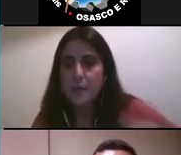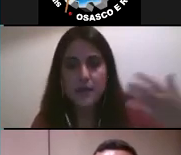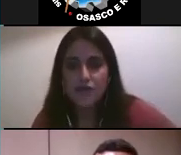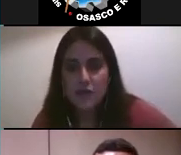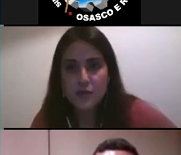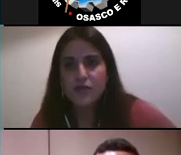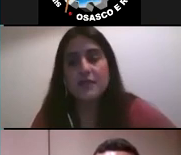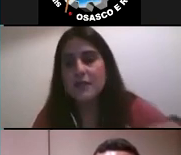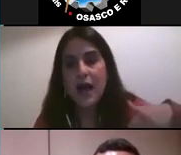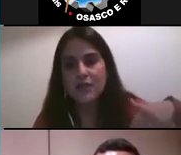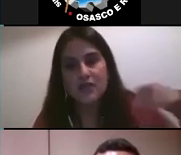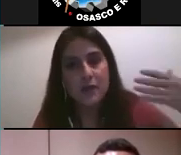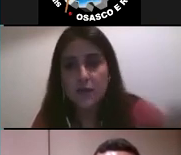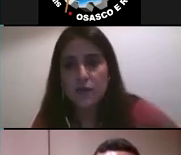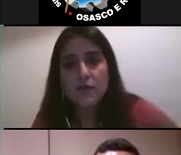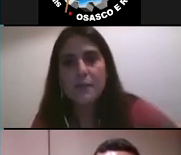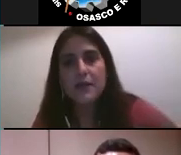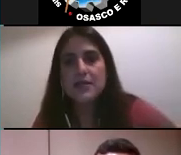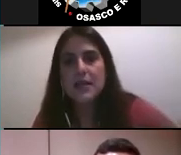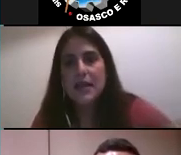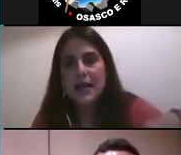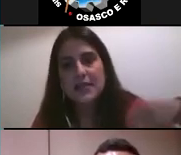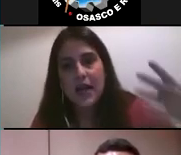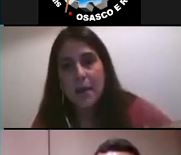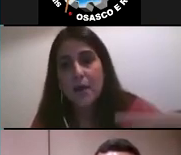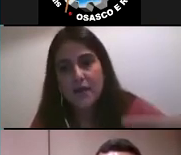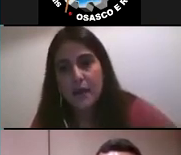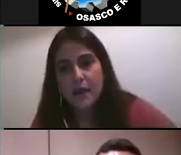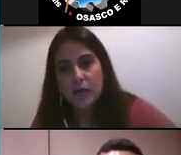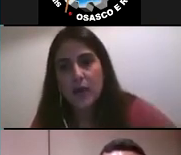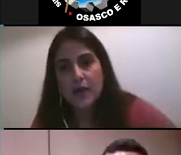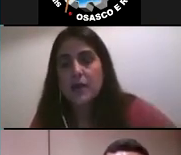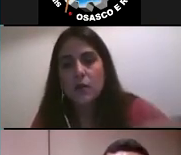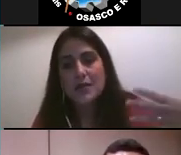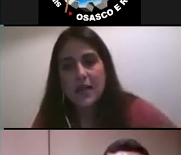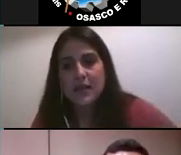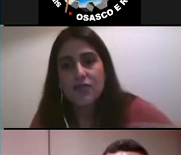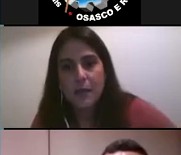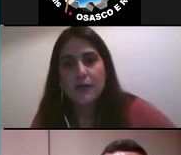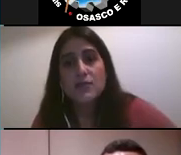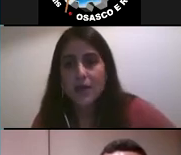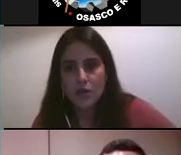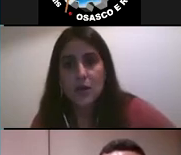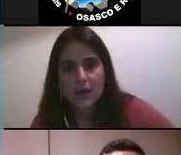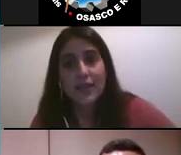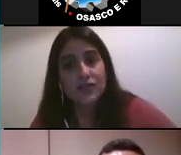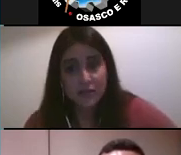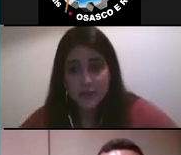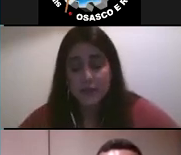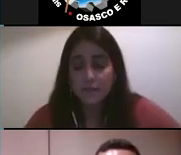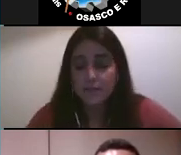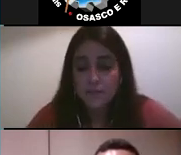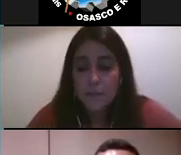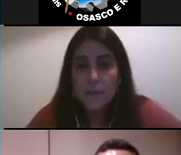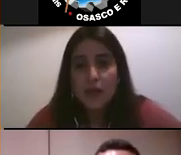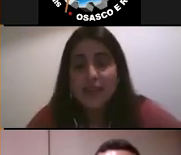porque a perda de biodiversidade, as perdas dos hábitats, eles acabam reverberando aí uma série de impactos na nossa qualidade de